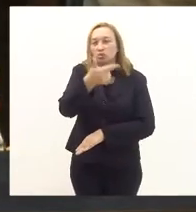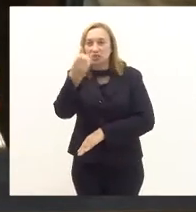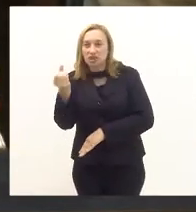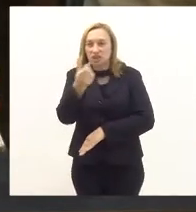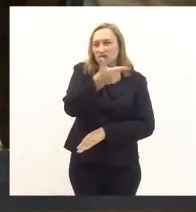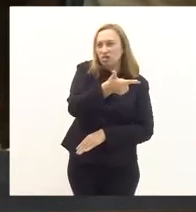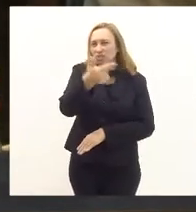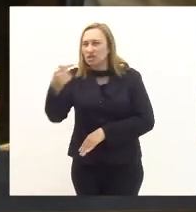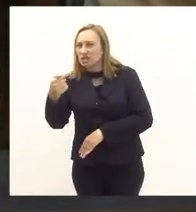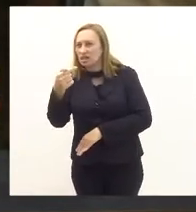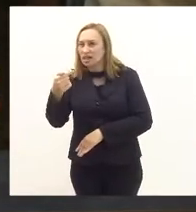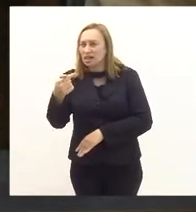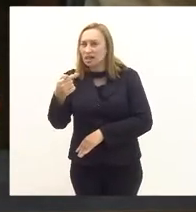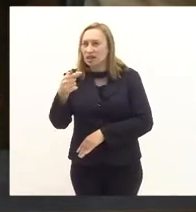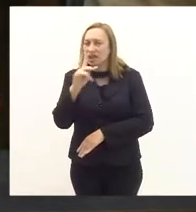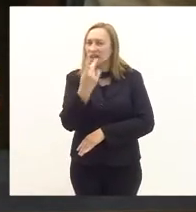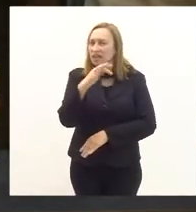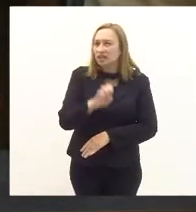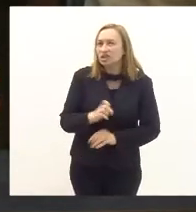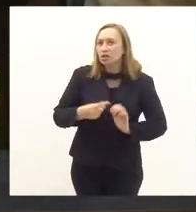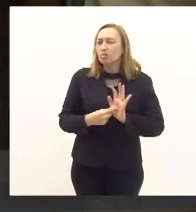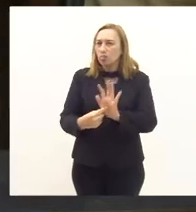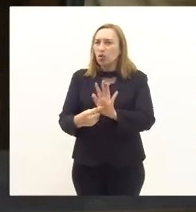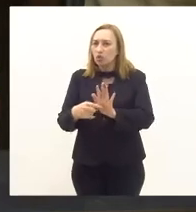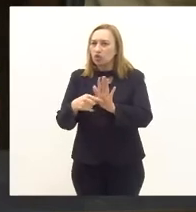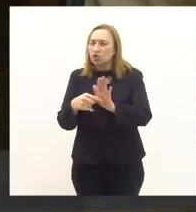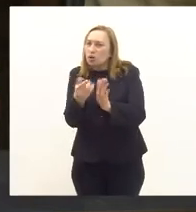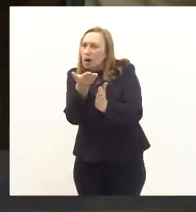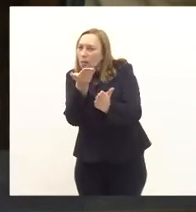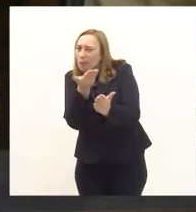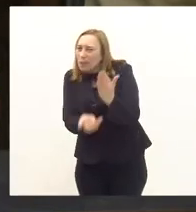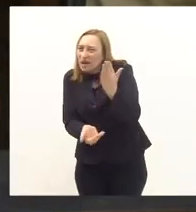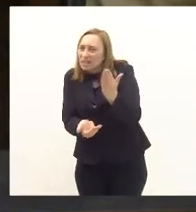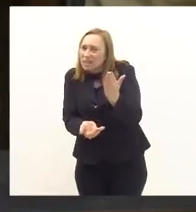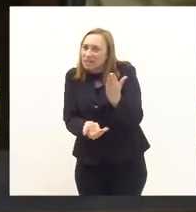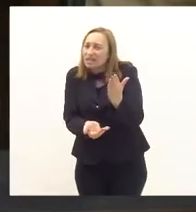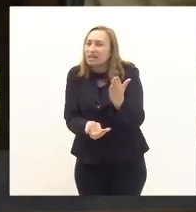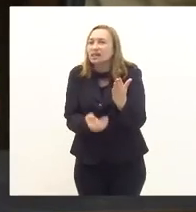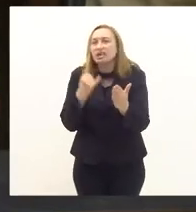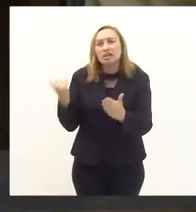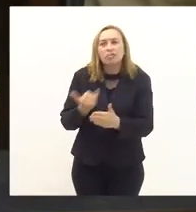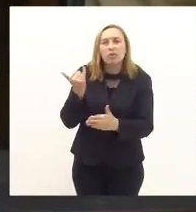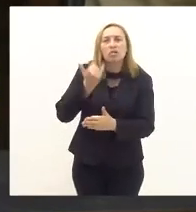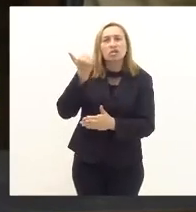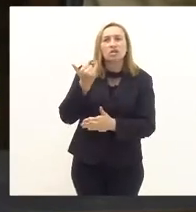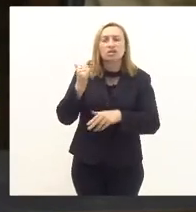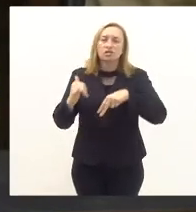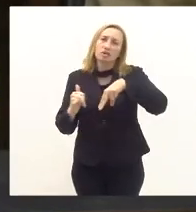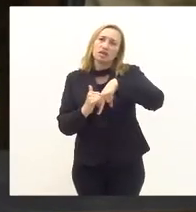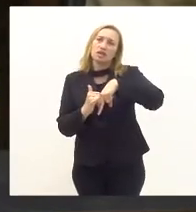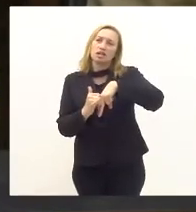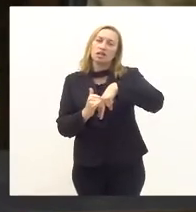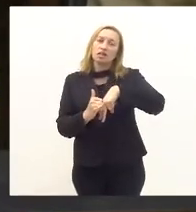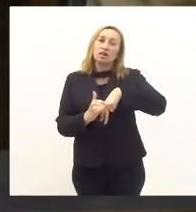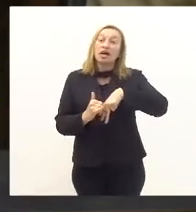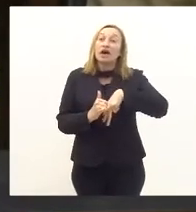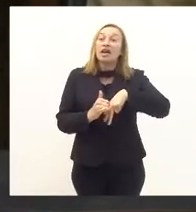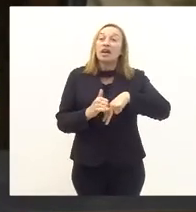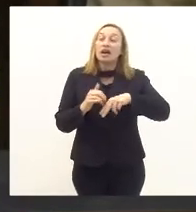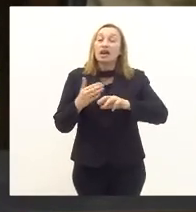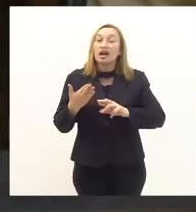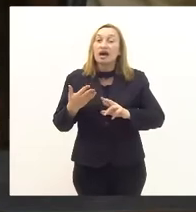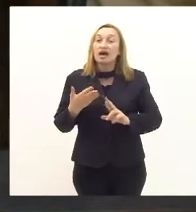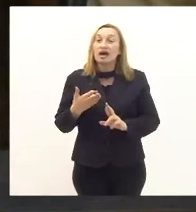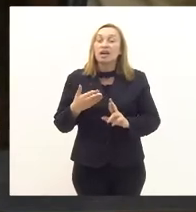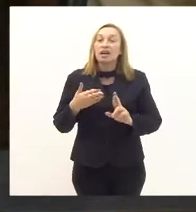2016, 2017, o Hernani traz para a gente uma queda importantíssima nesse atendimento. Isso é reflexo do processo